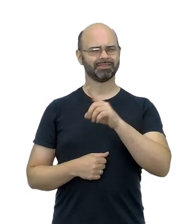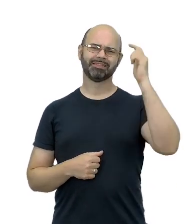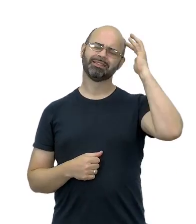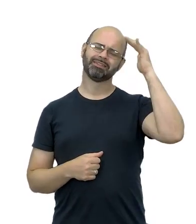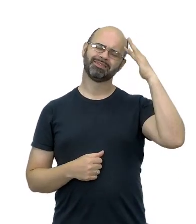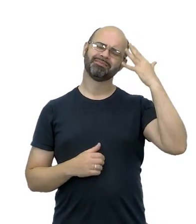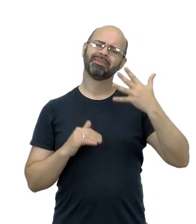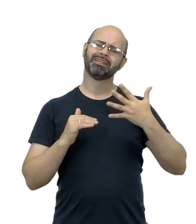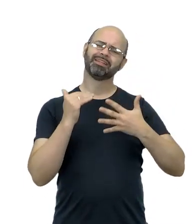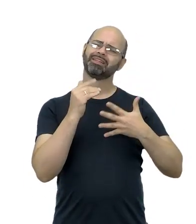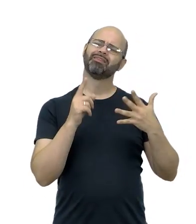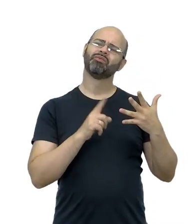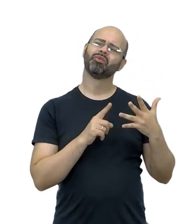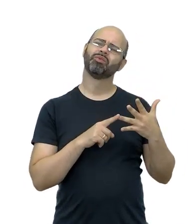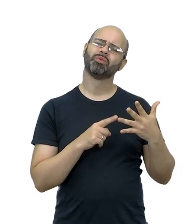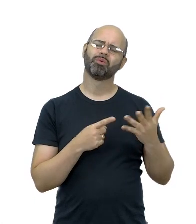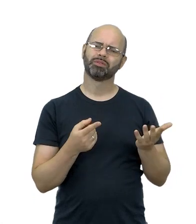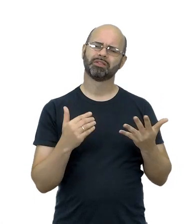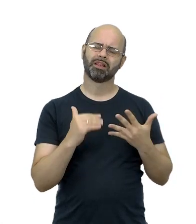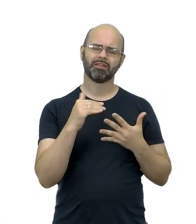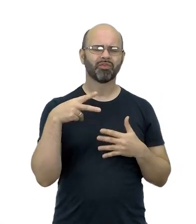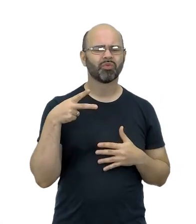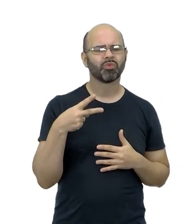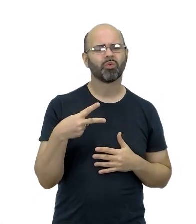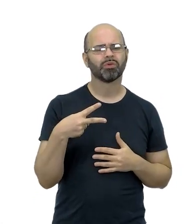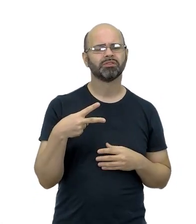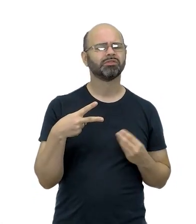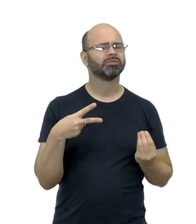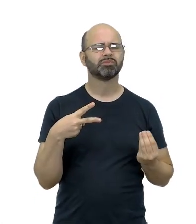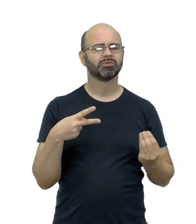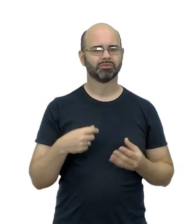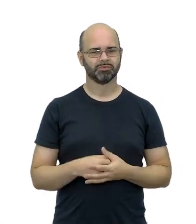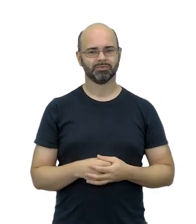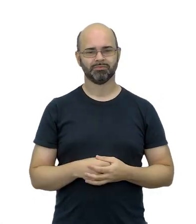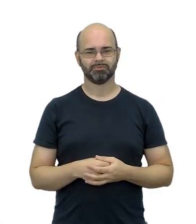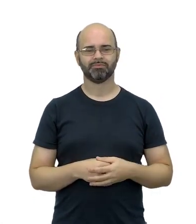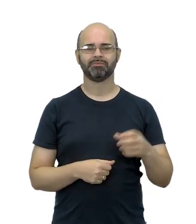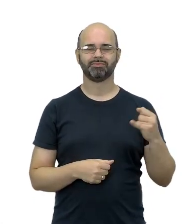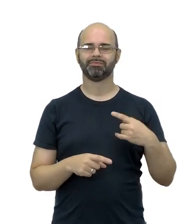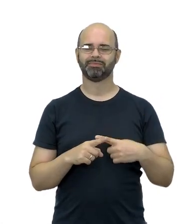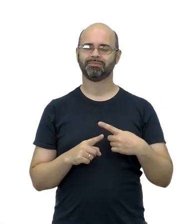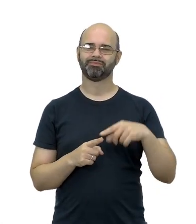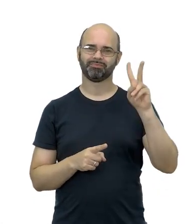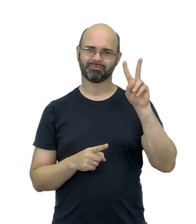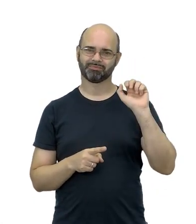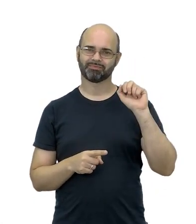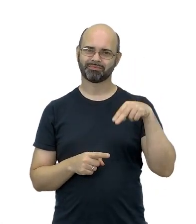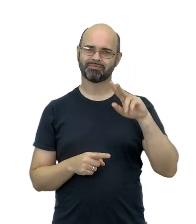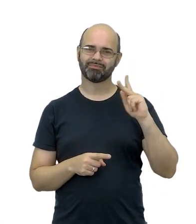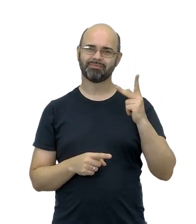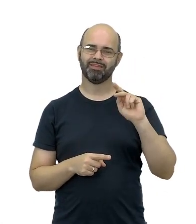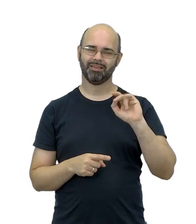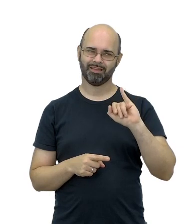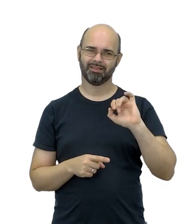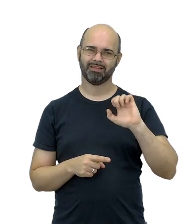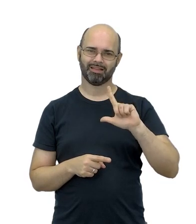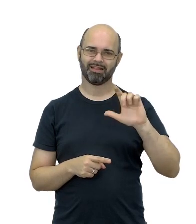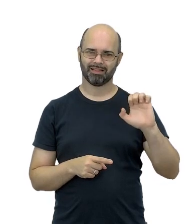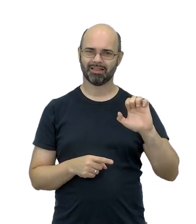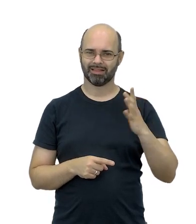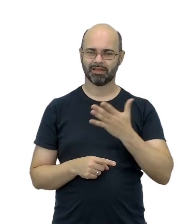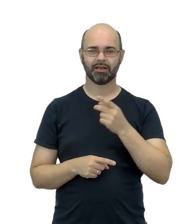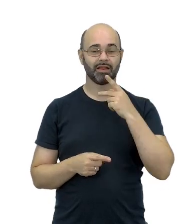2, professora Suzete, professora Carla, é que os Van Hille, o casal Van Hille, começa a indicação dos níveis,